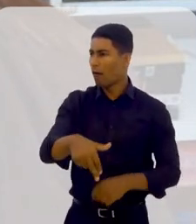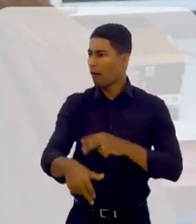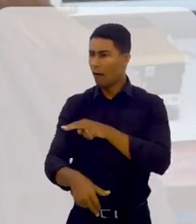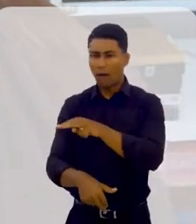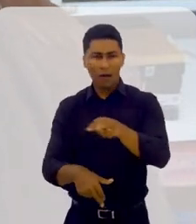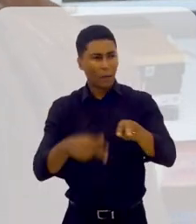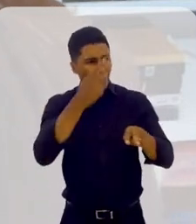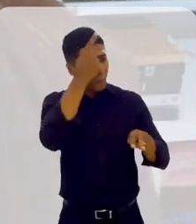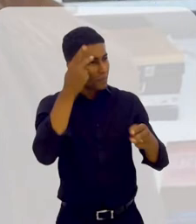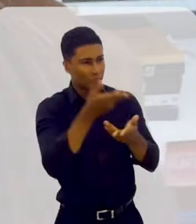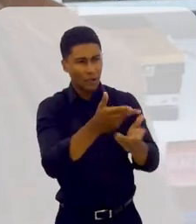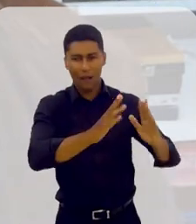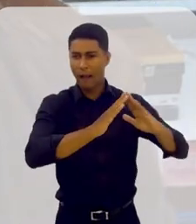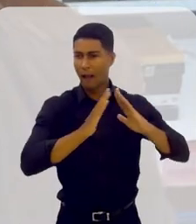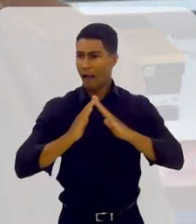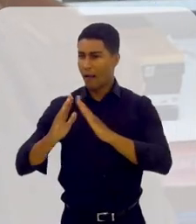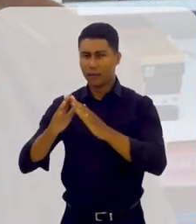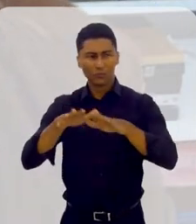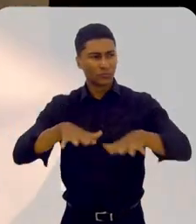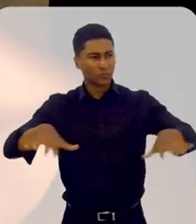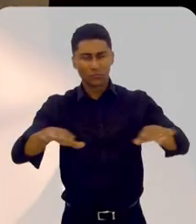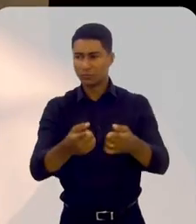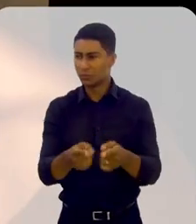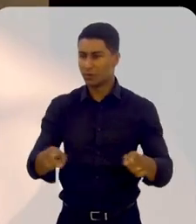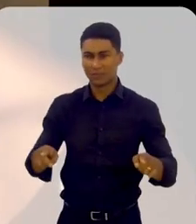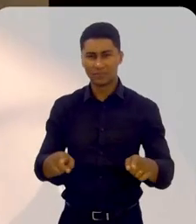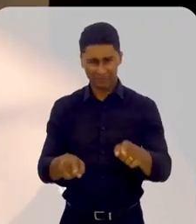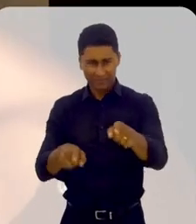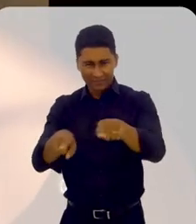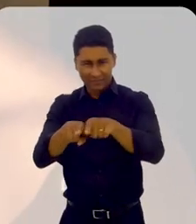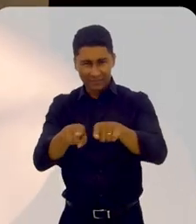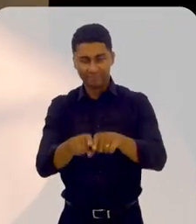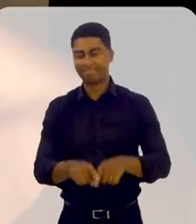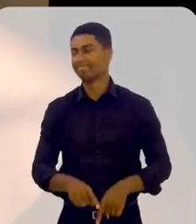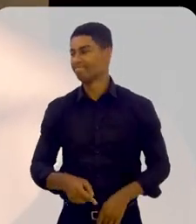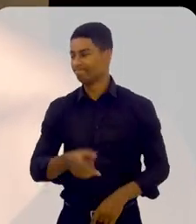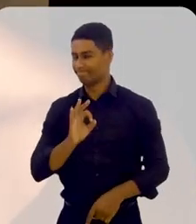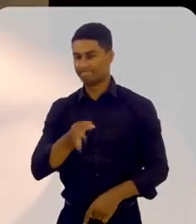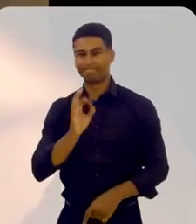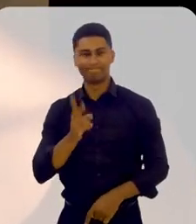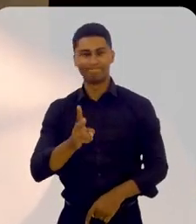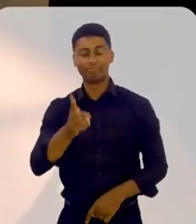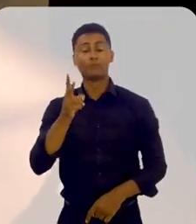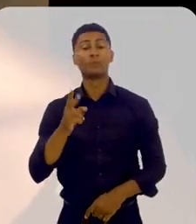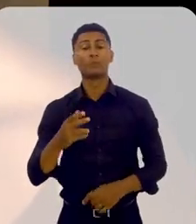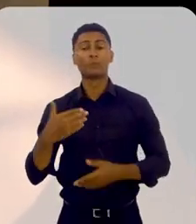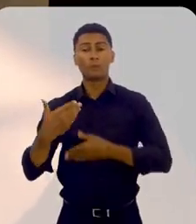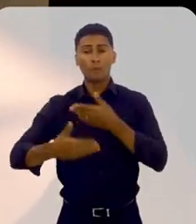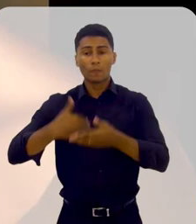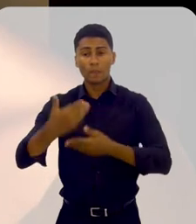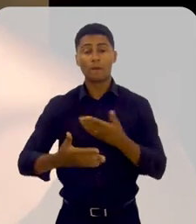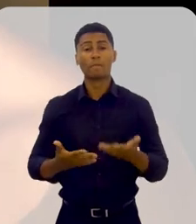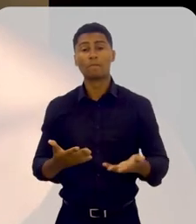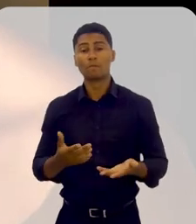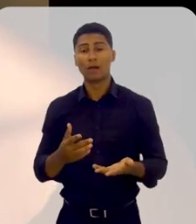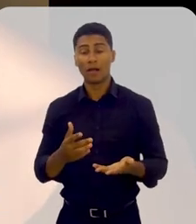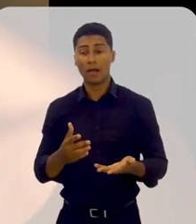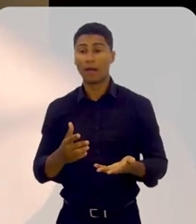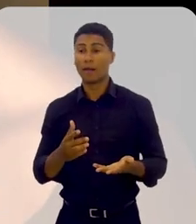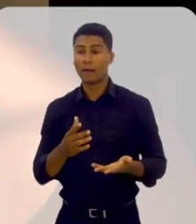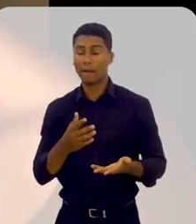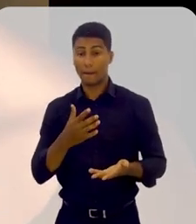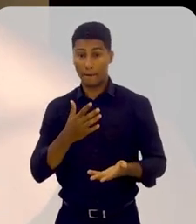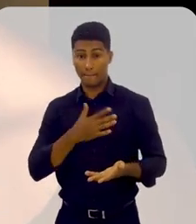de tudo quanto era lado. Era assim também lá com você? Sempre. A gente diminuiu um pouco o consumo de carne quando meu pai começou